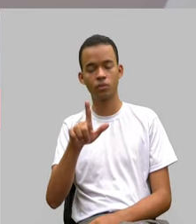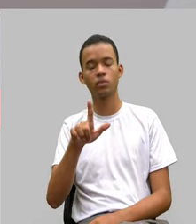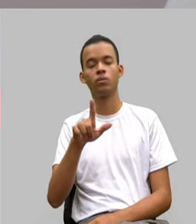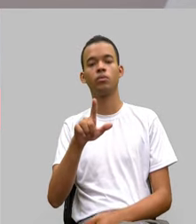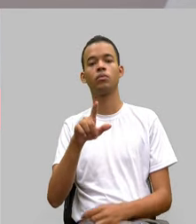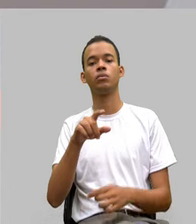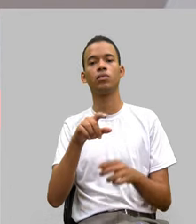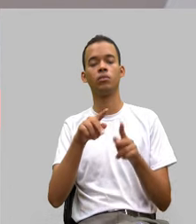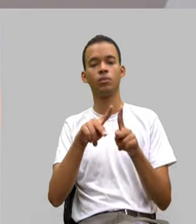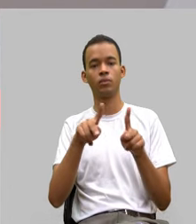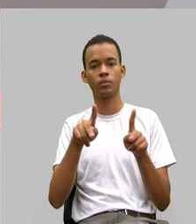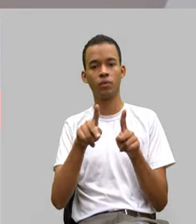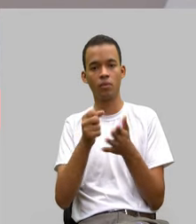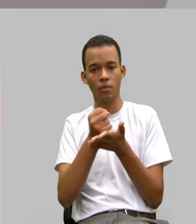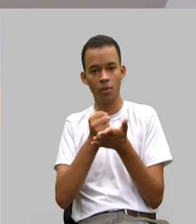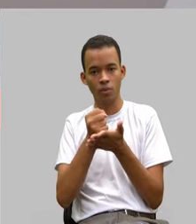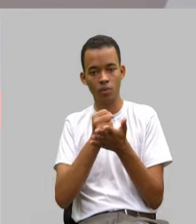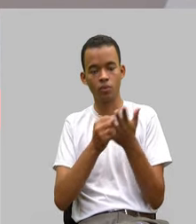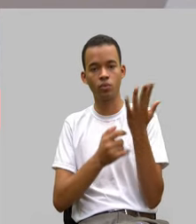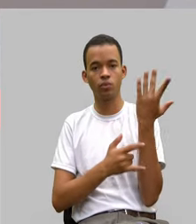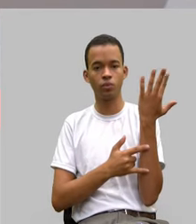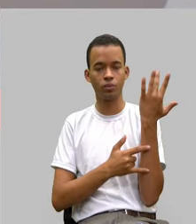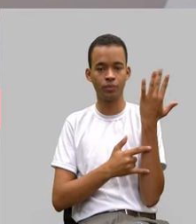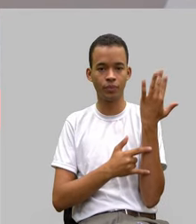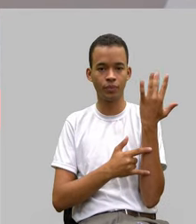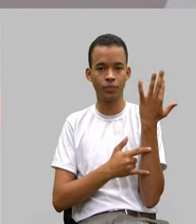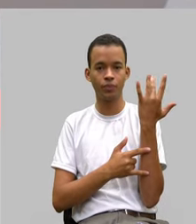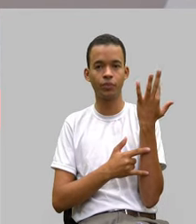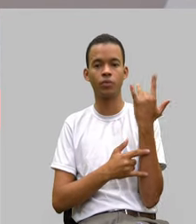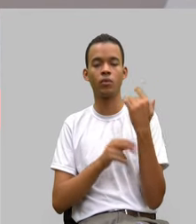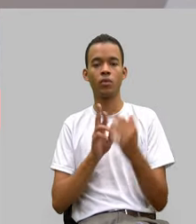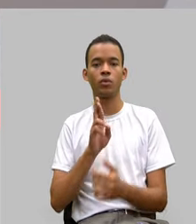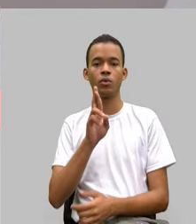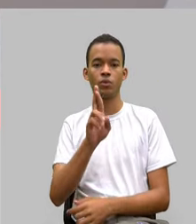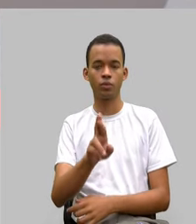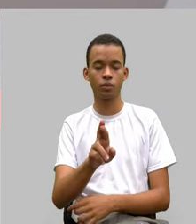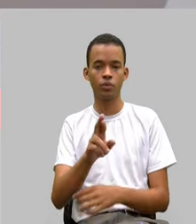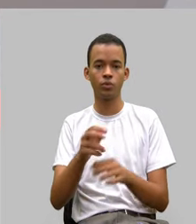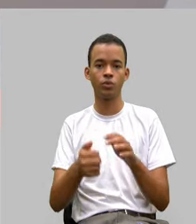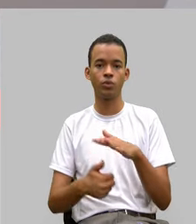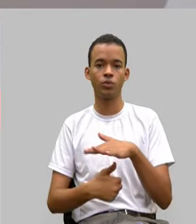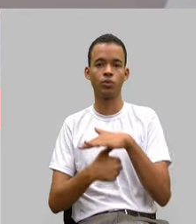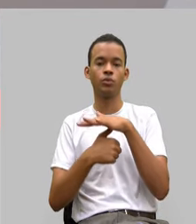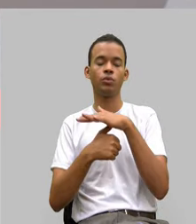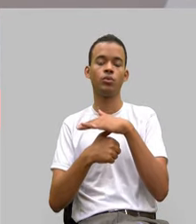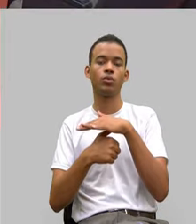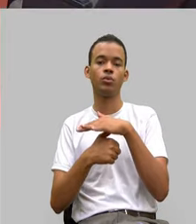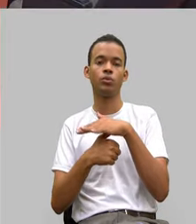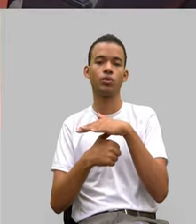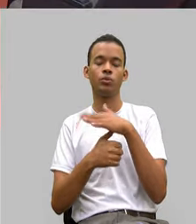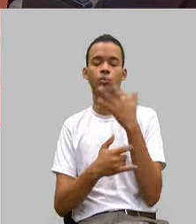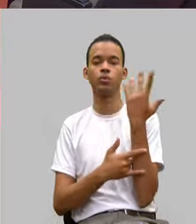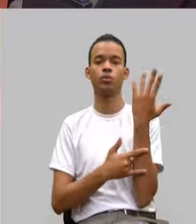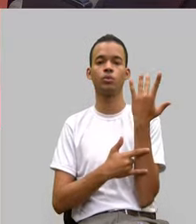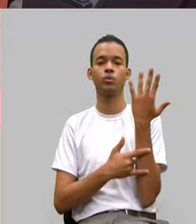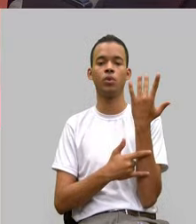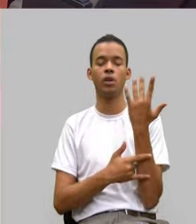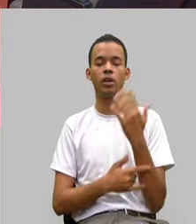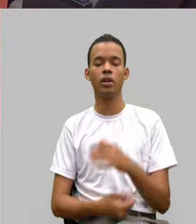representando Sandra Regina Gular Almeida reitora da Universidade Federal de Minas Gerais